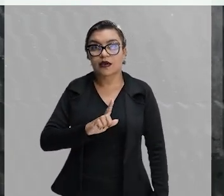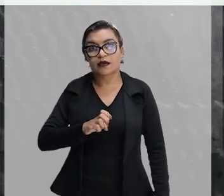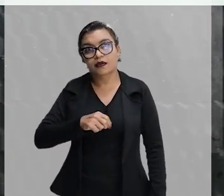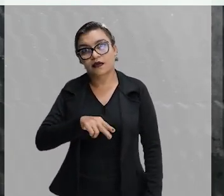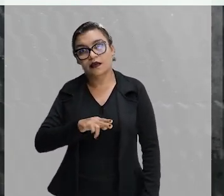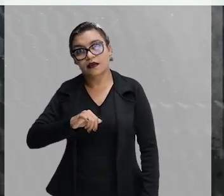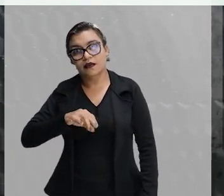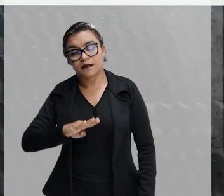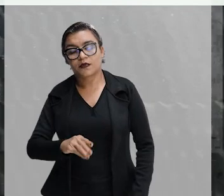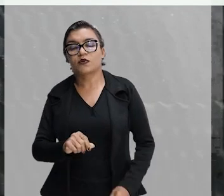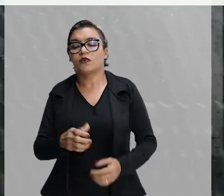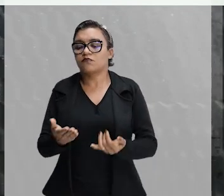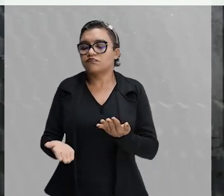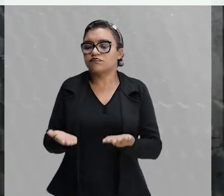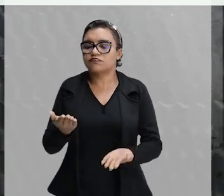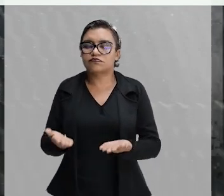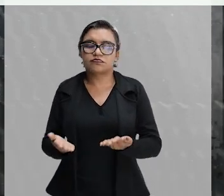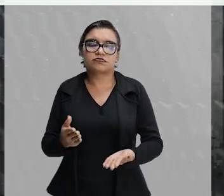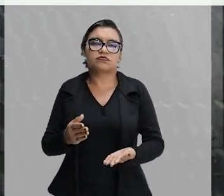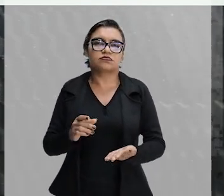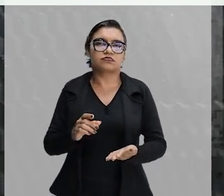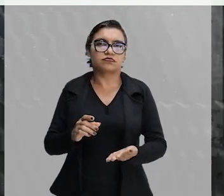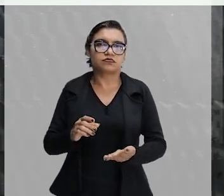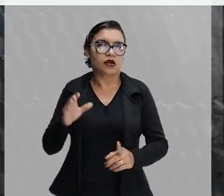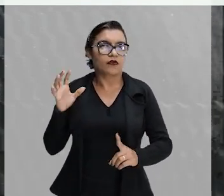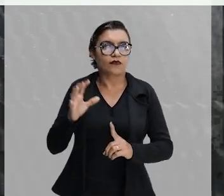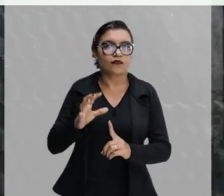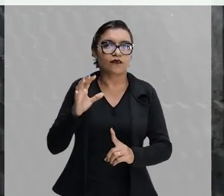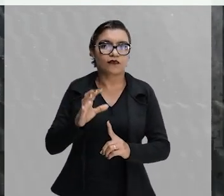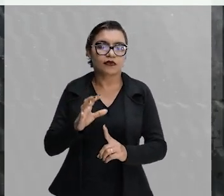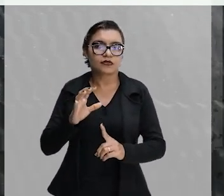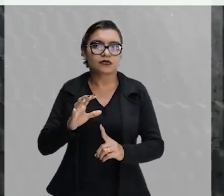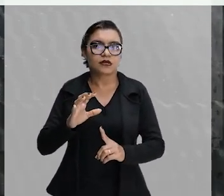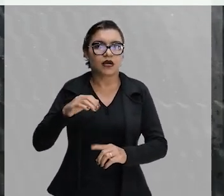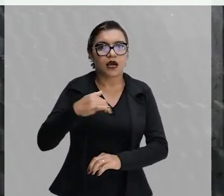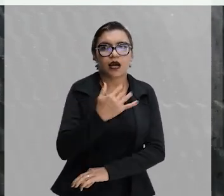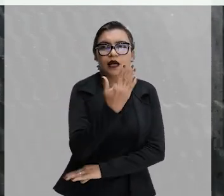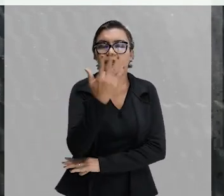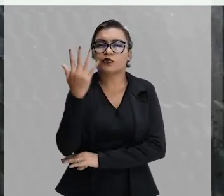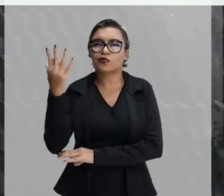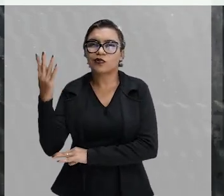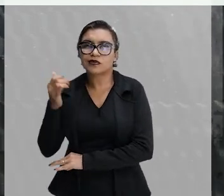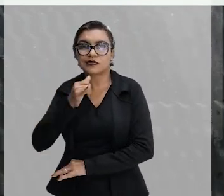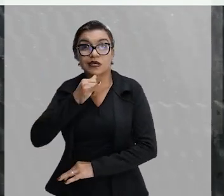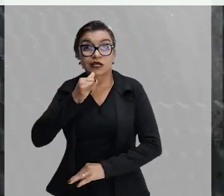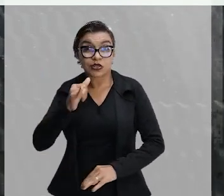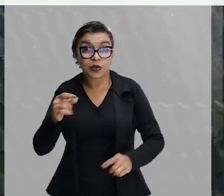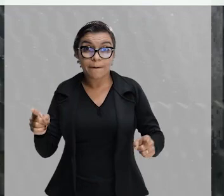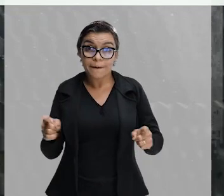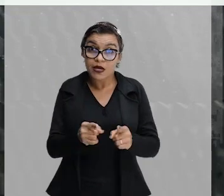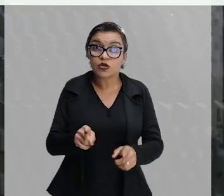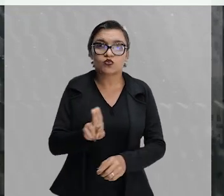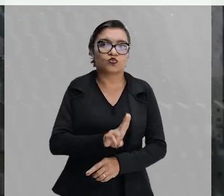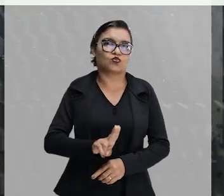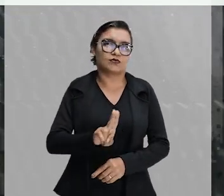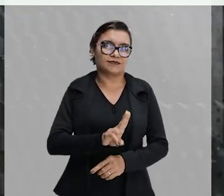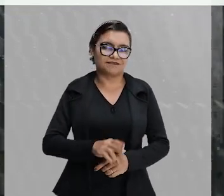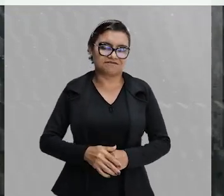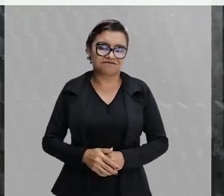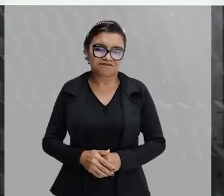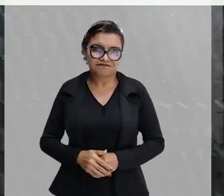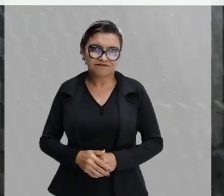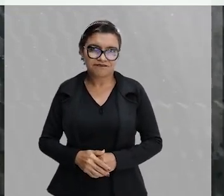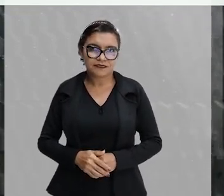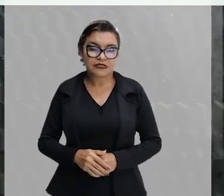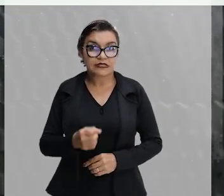né, vai fazer com que a natureza gaste menos energia. Então a natureza quer gastar menos energia. Se